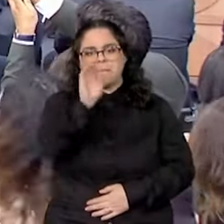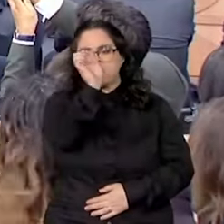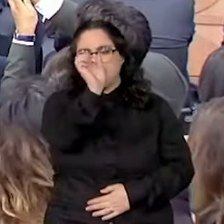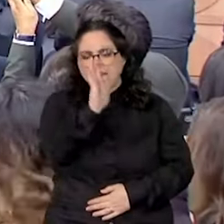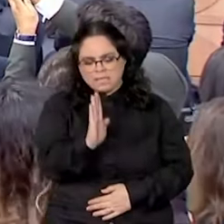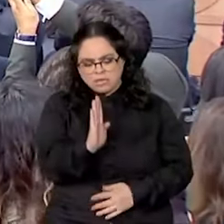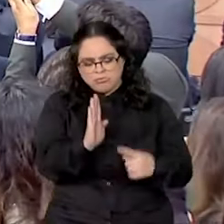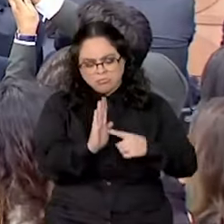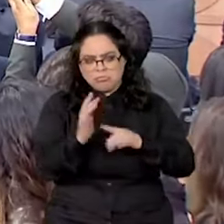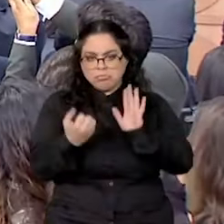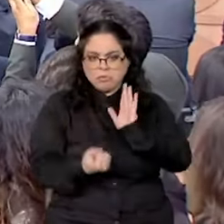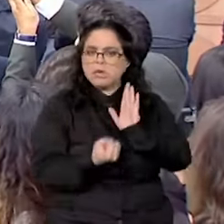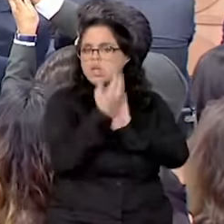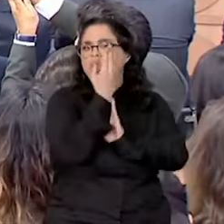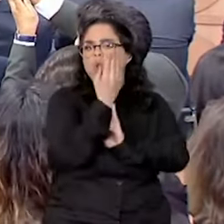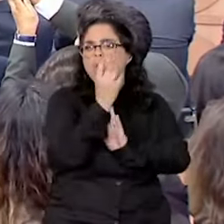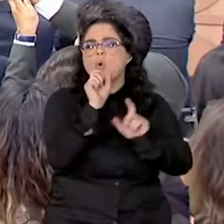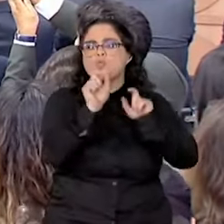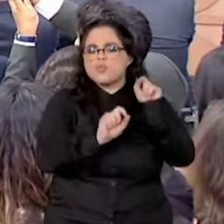No Brasil se criou